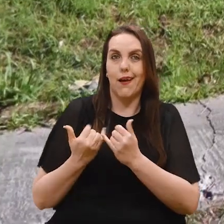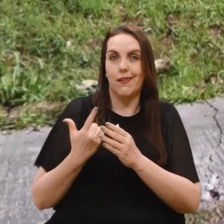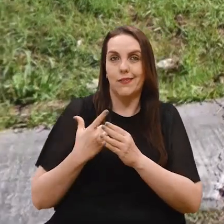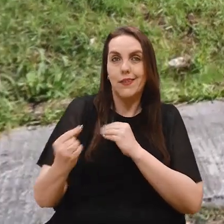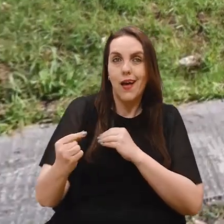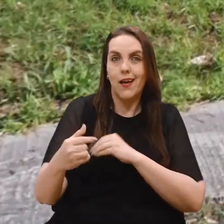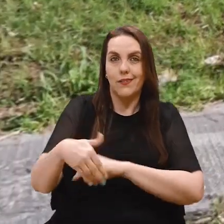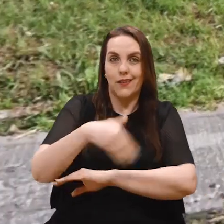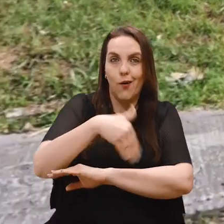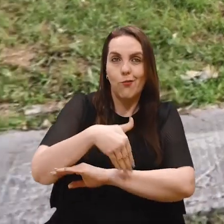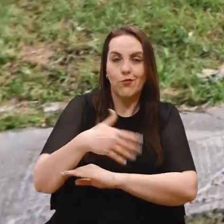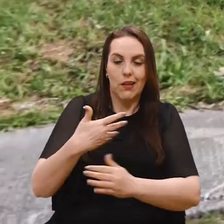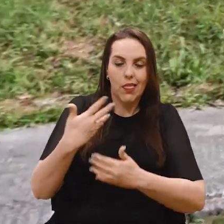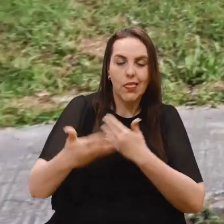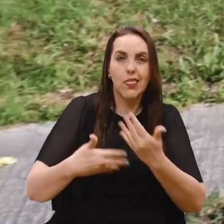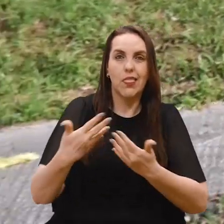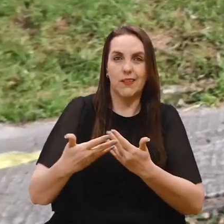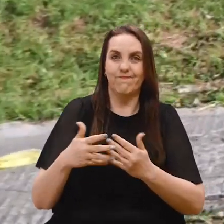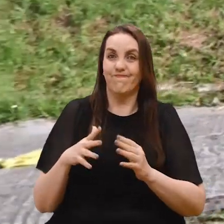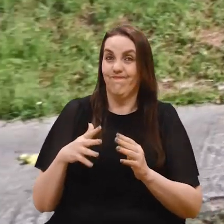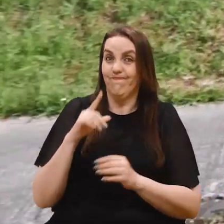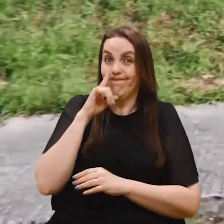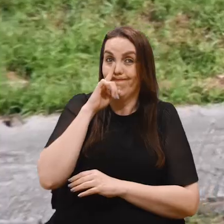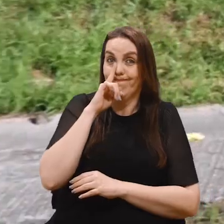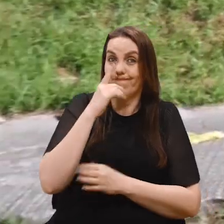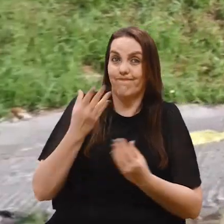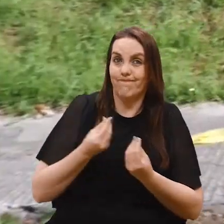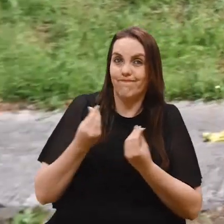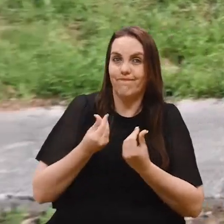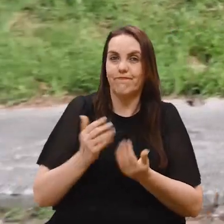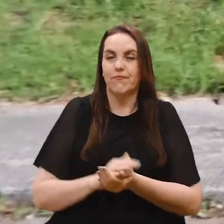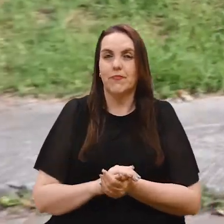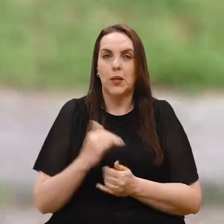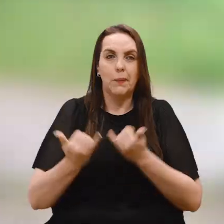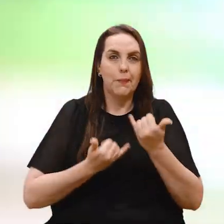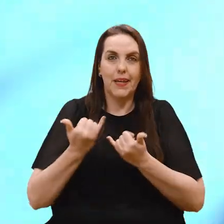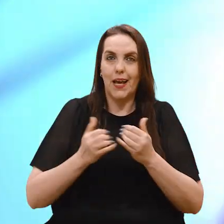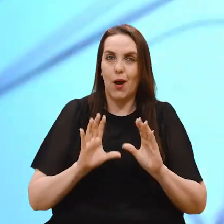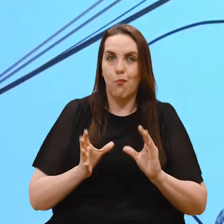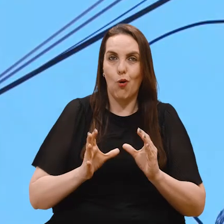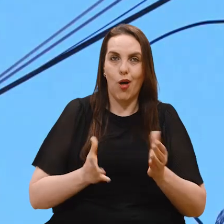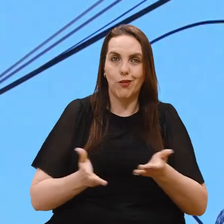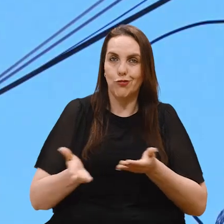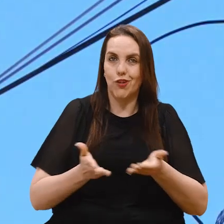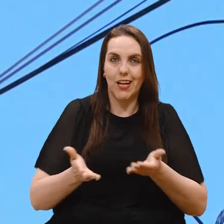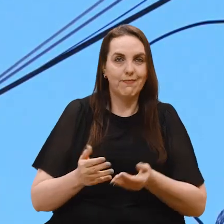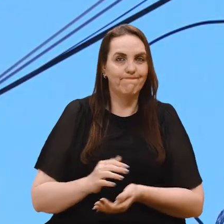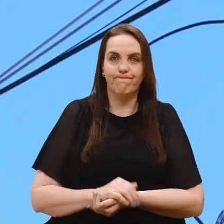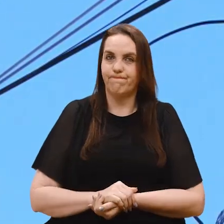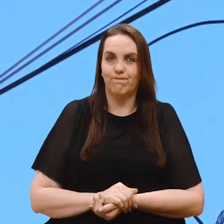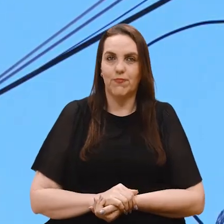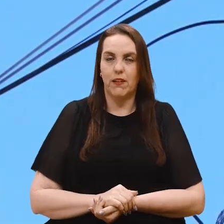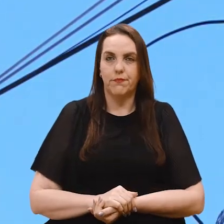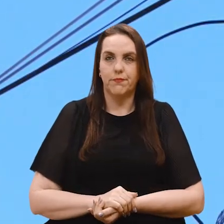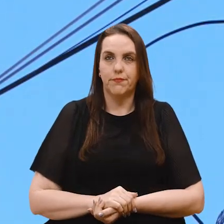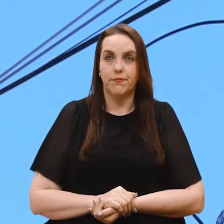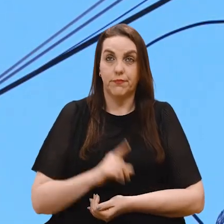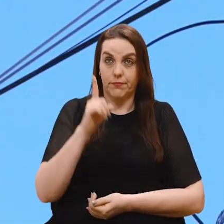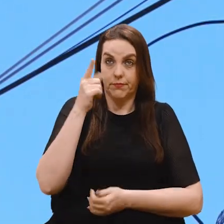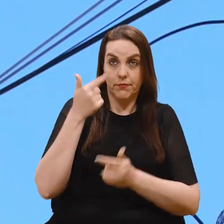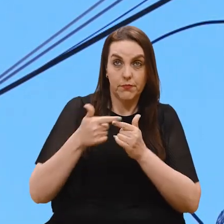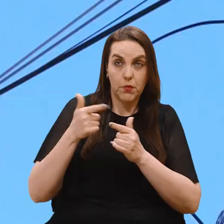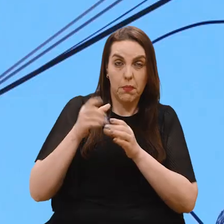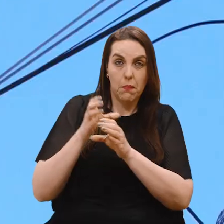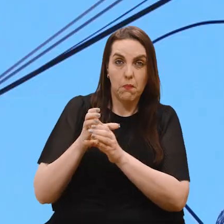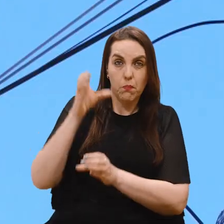rua. E aí, bem de vez em quando, não dá mais assim para brincar e jogar bola assim. Olha, nós estamos com esse problema desse poste aqui, ó,